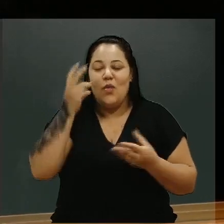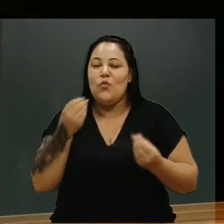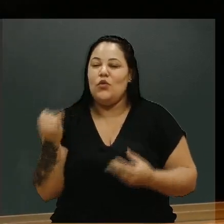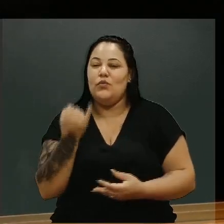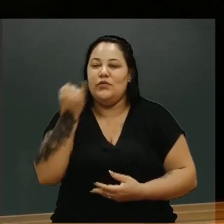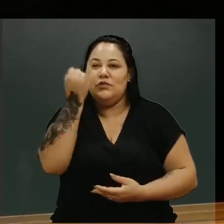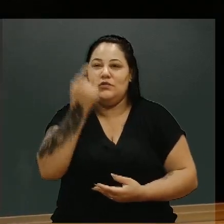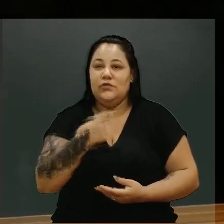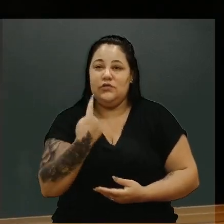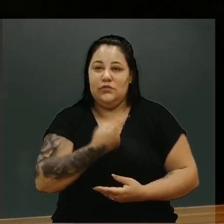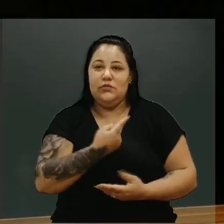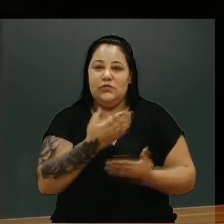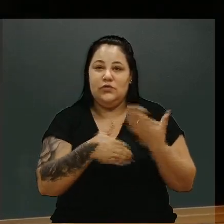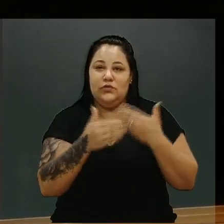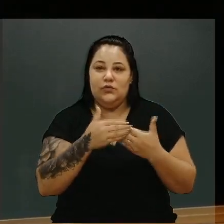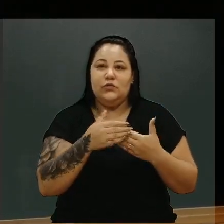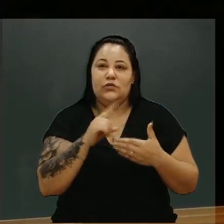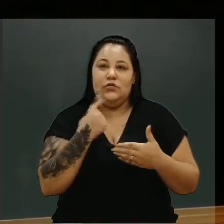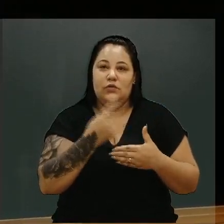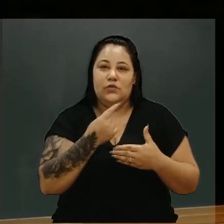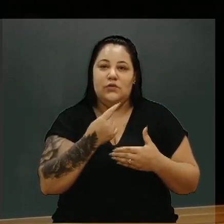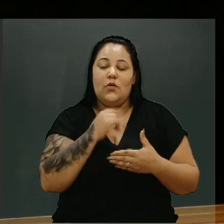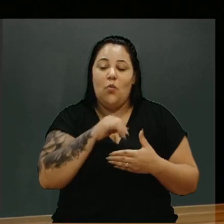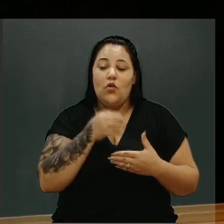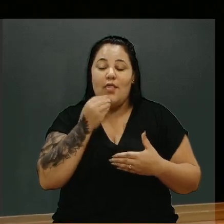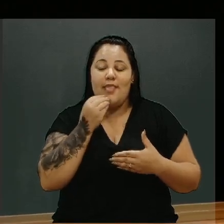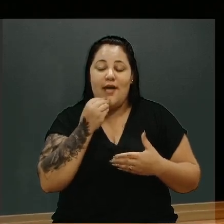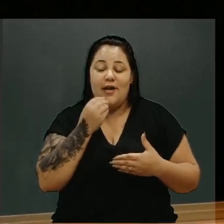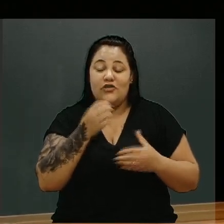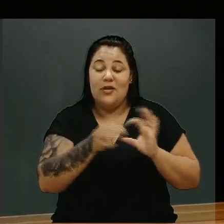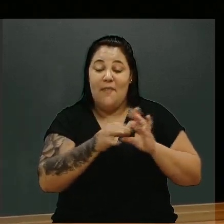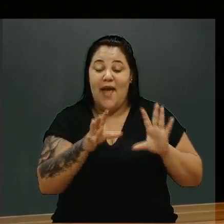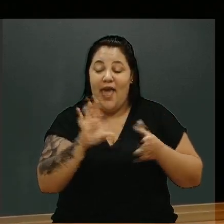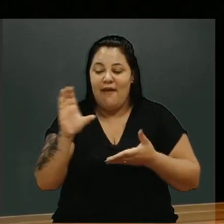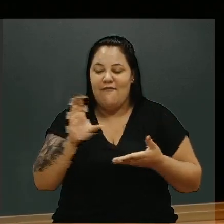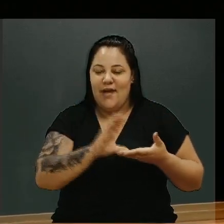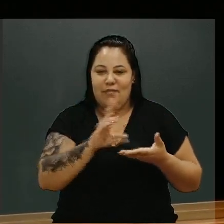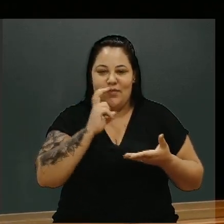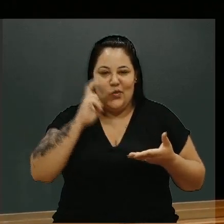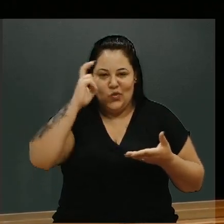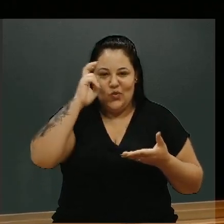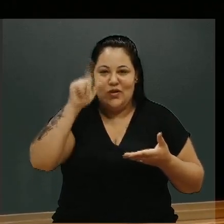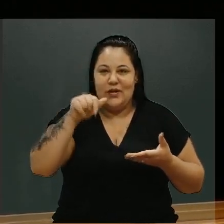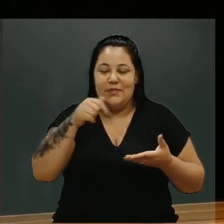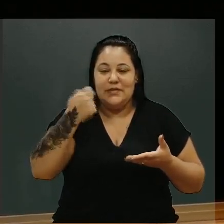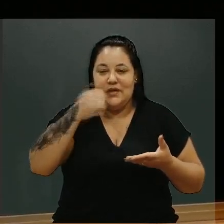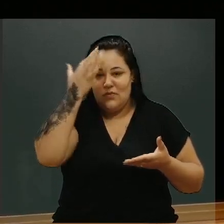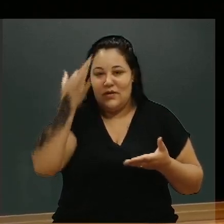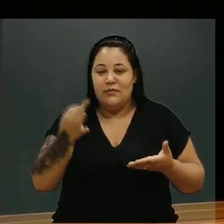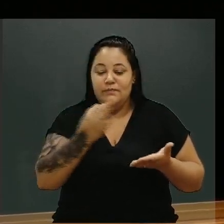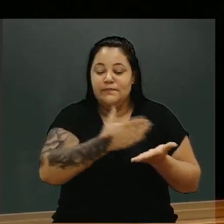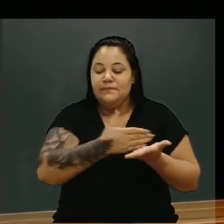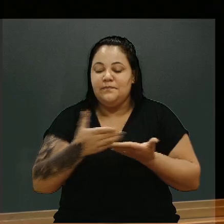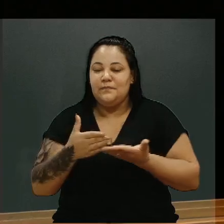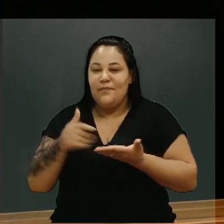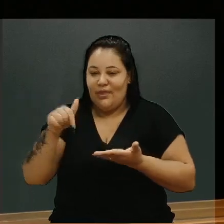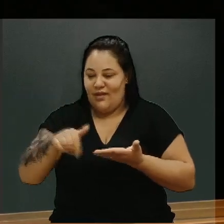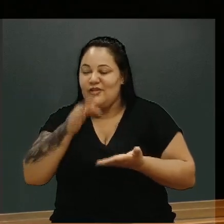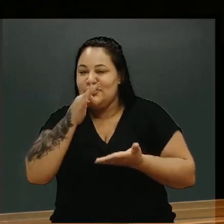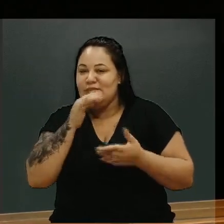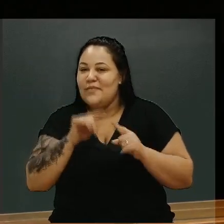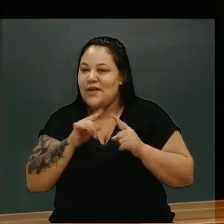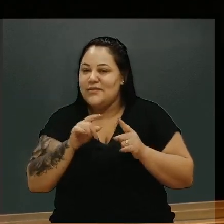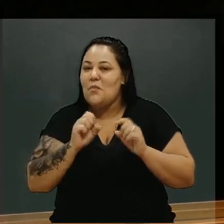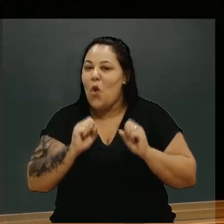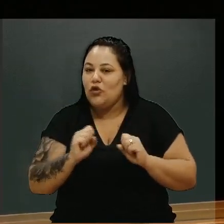nós votamos, a liberação de alguma verba para a cultura, nós temos que entender que começa aqui e pode acabar na academia com Oscars. Então, hoje,